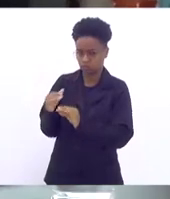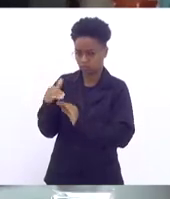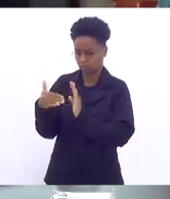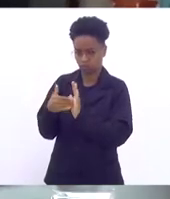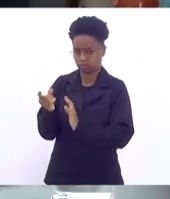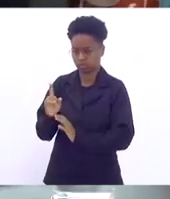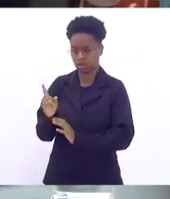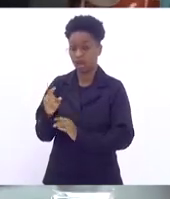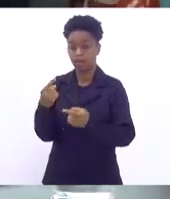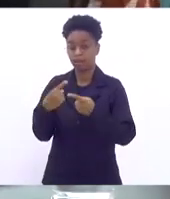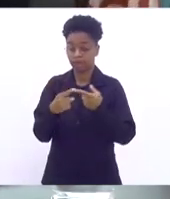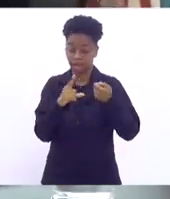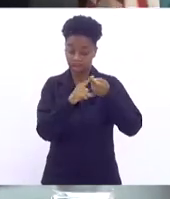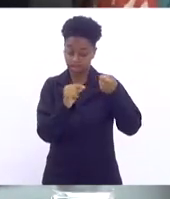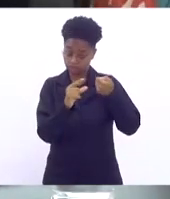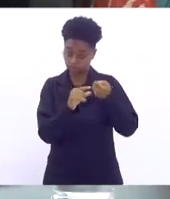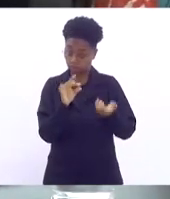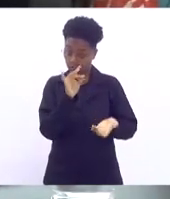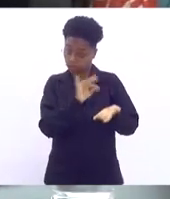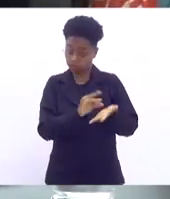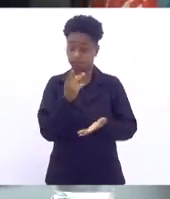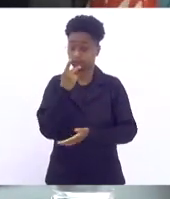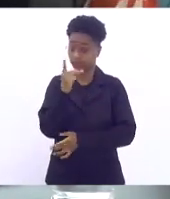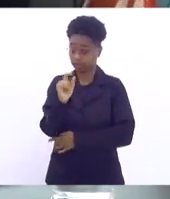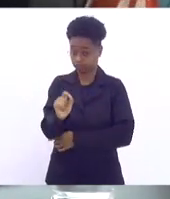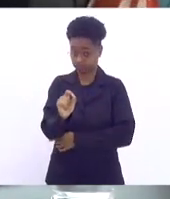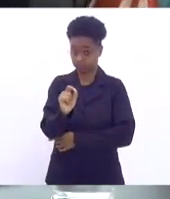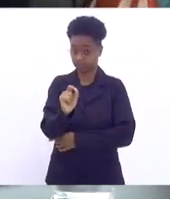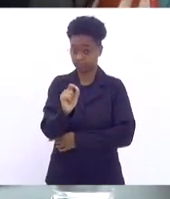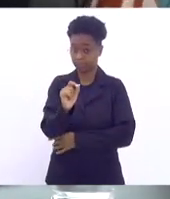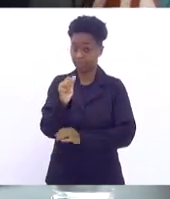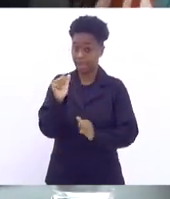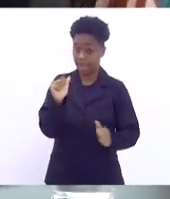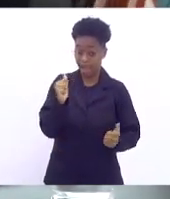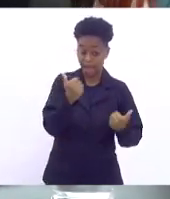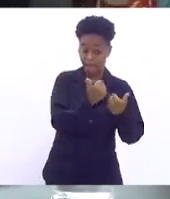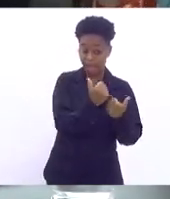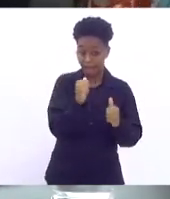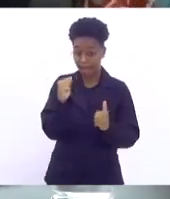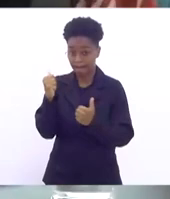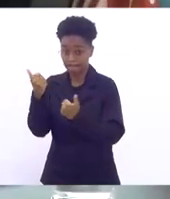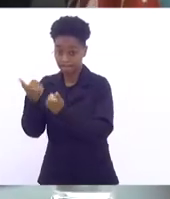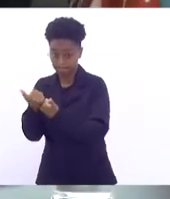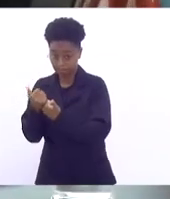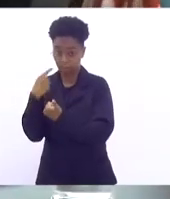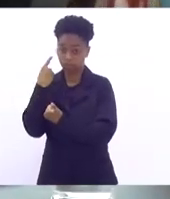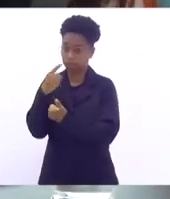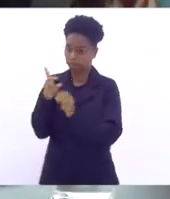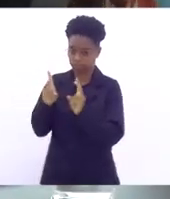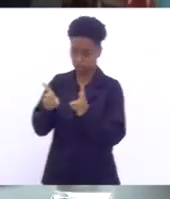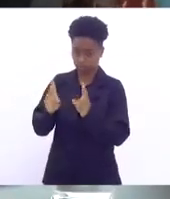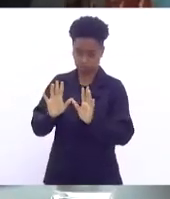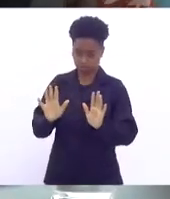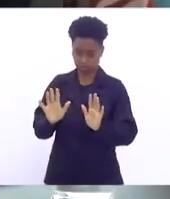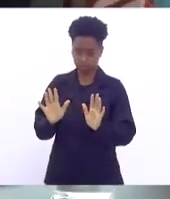o artigo do original dizia o seguinte o apoiamento dos parlamentares mesma coisa